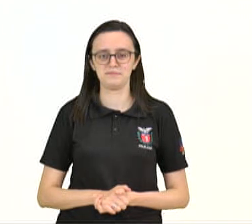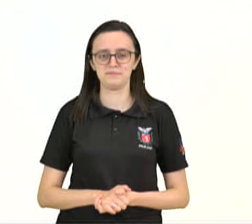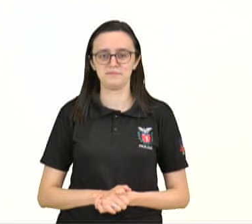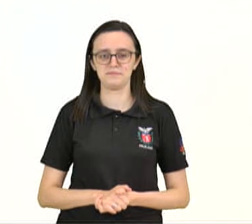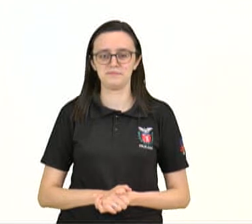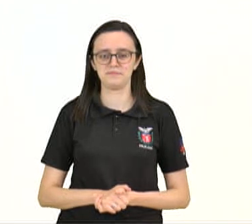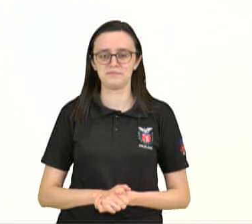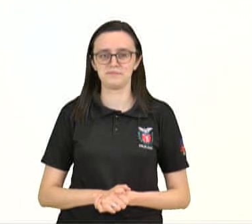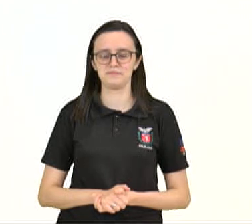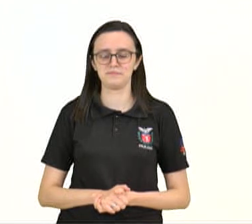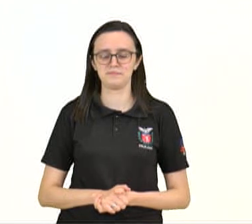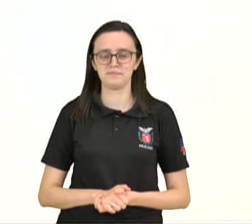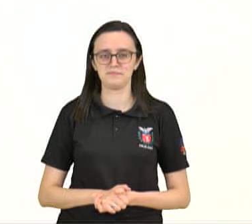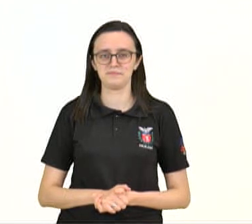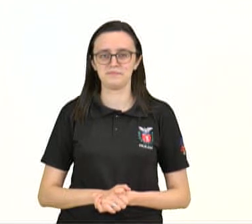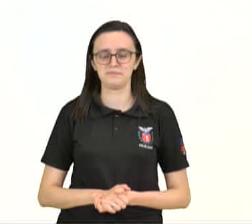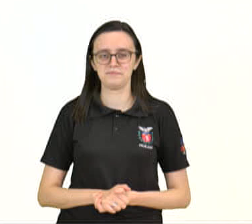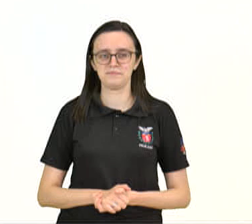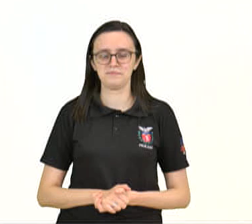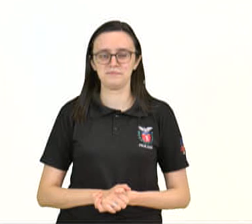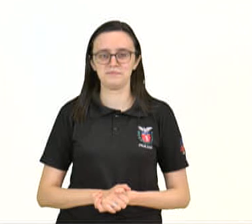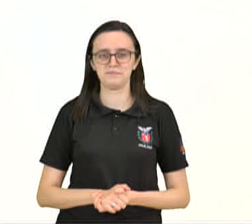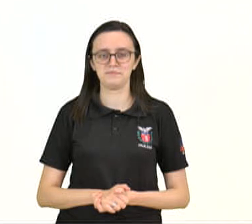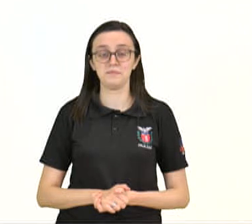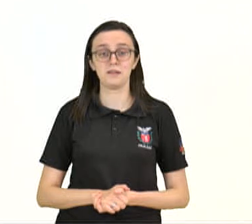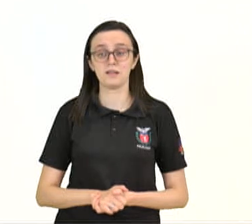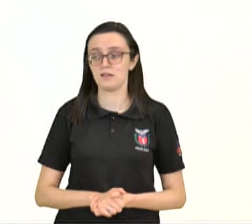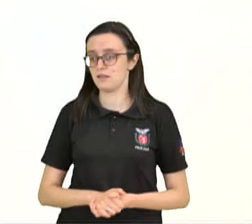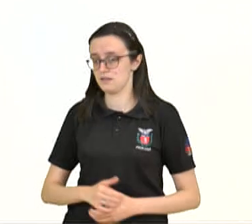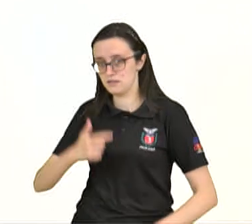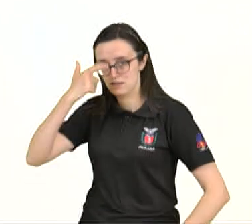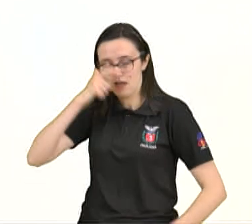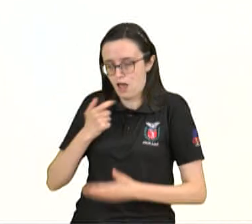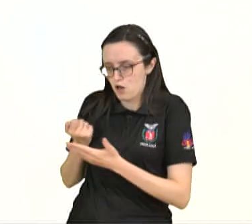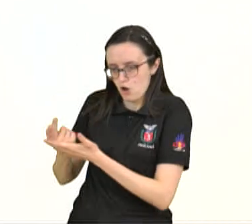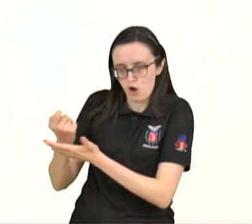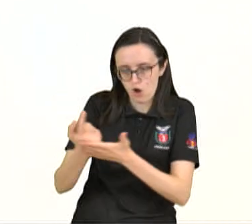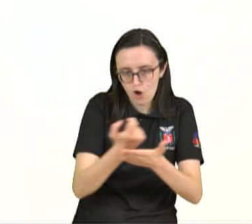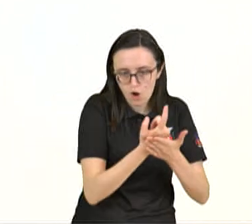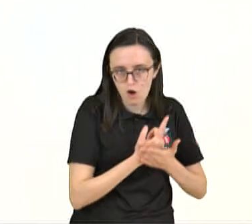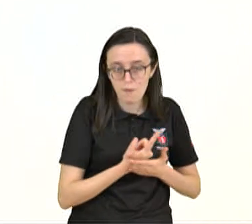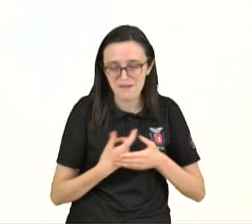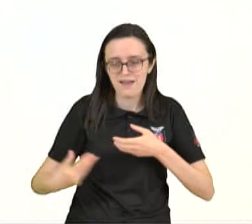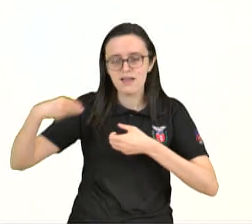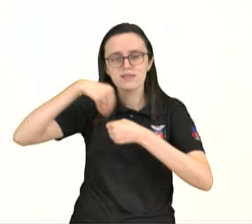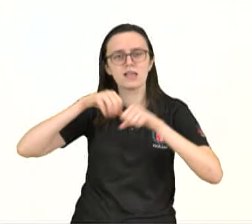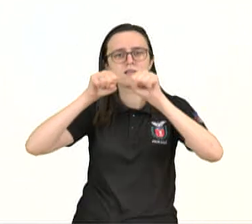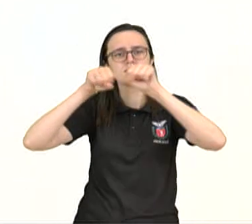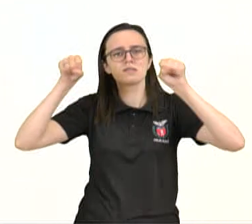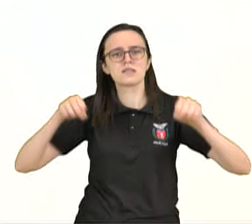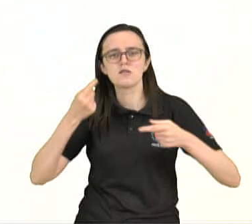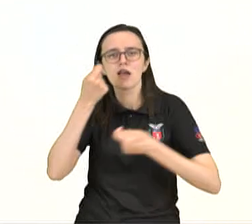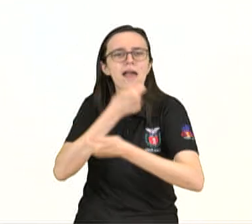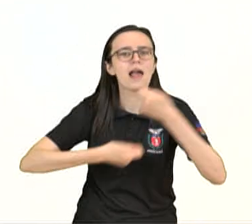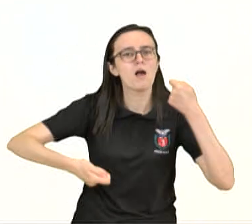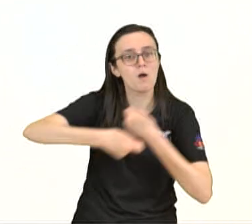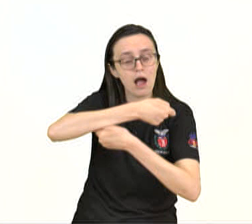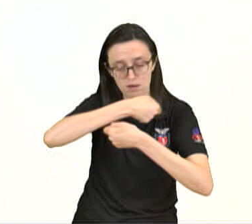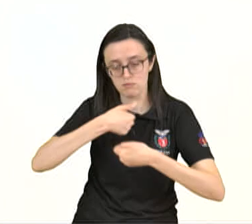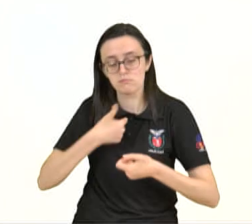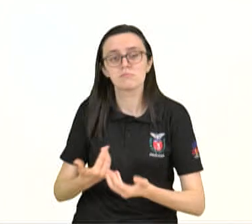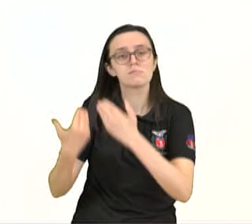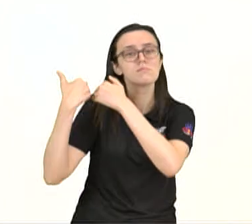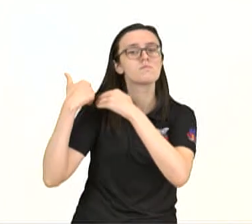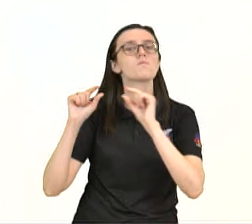social. O consumidor é a última ligação do sistema econômico e como tal tem a